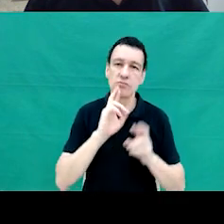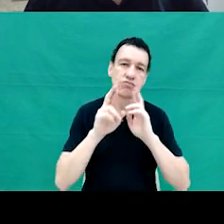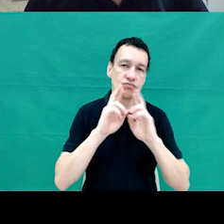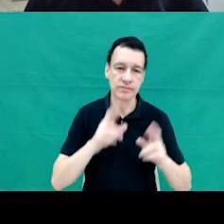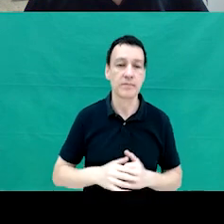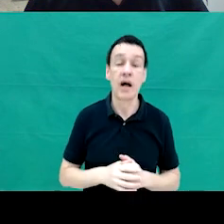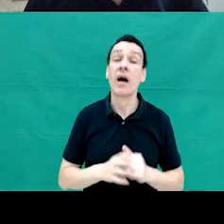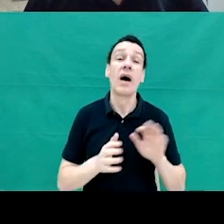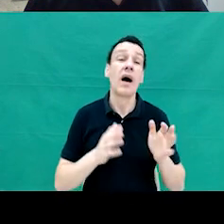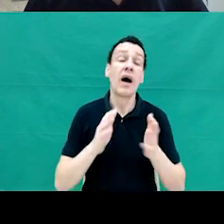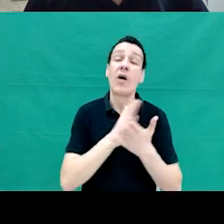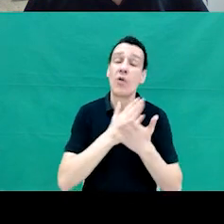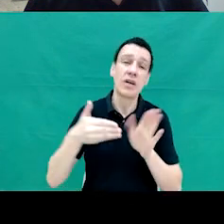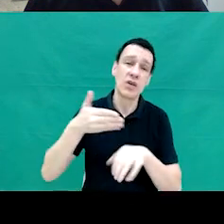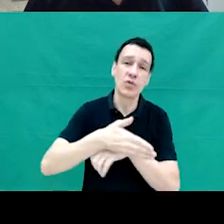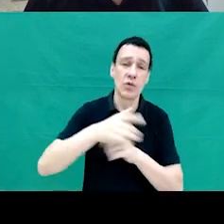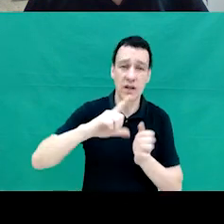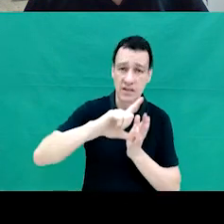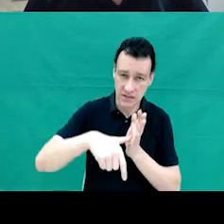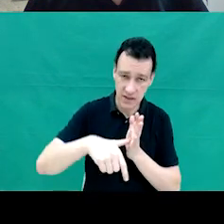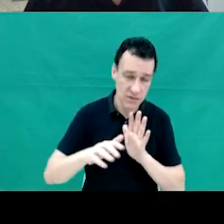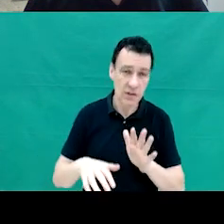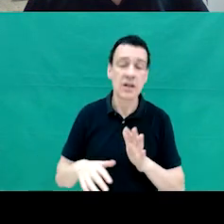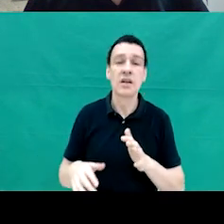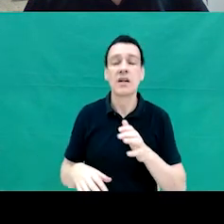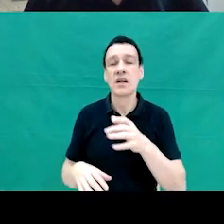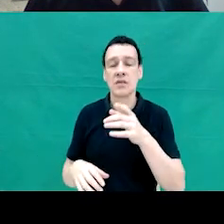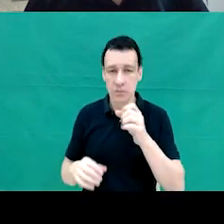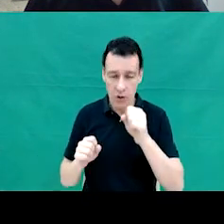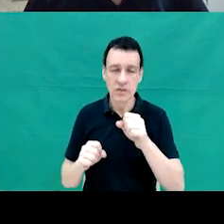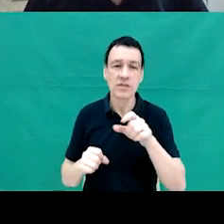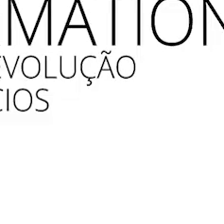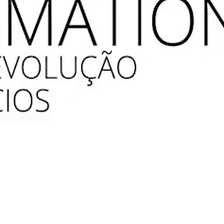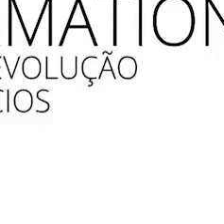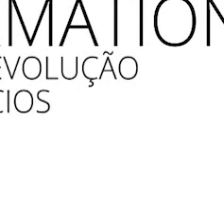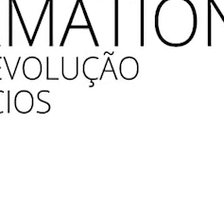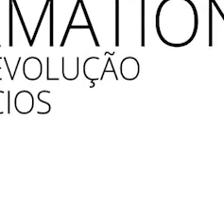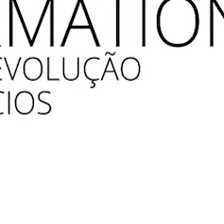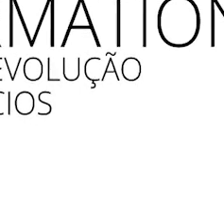já vai aparecer ali um pop-up, uma mensagenzinha, perguntando se você quer baixar esse conteúdo.